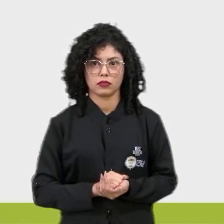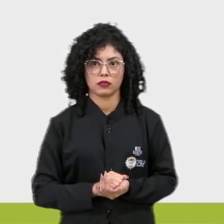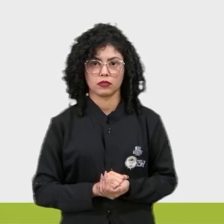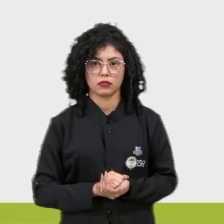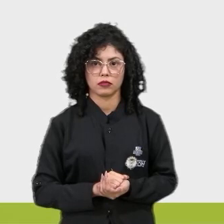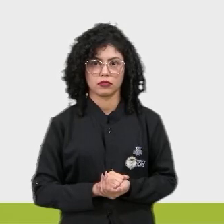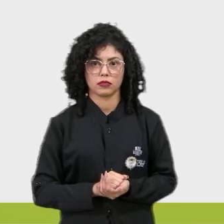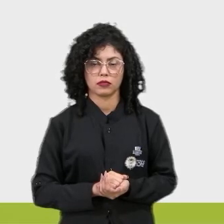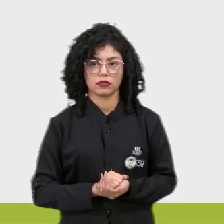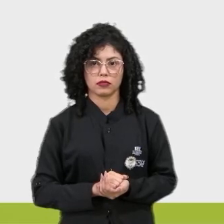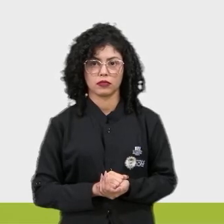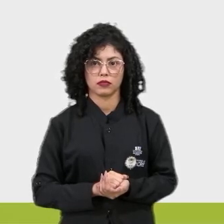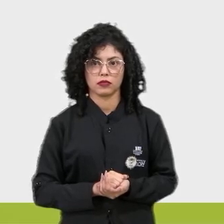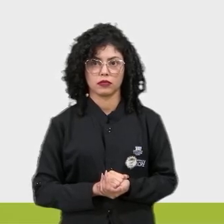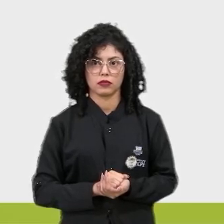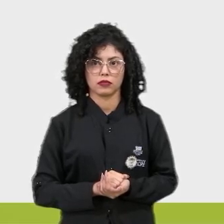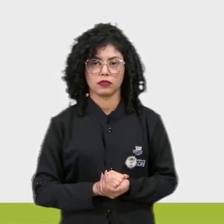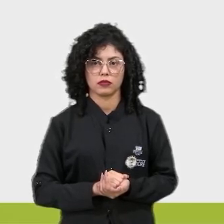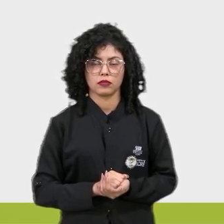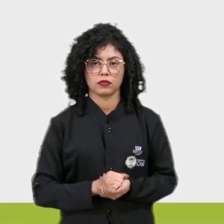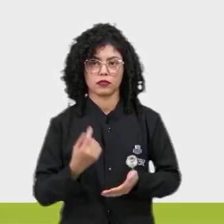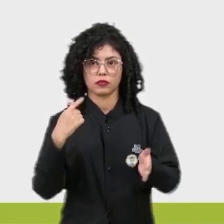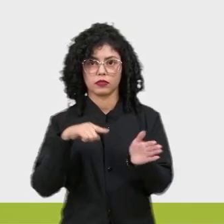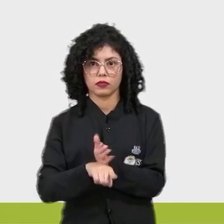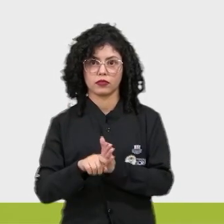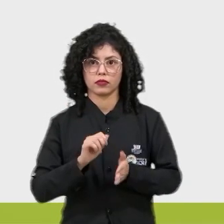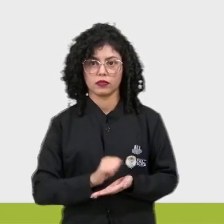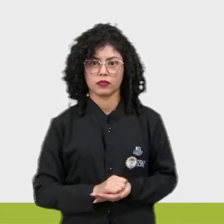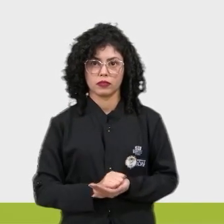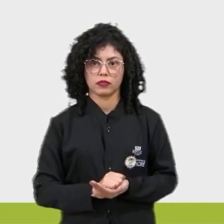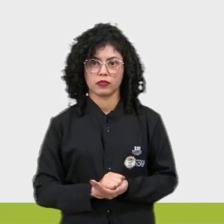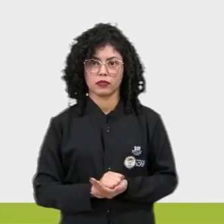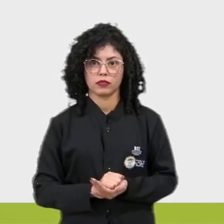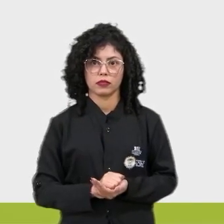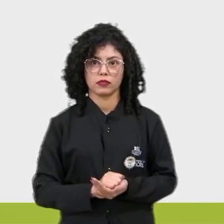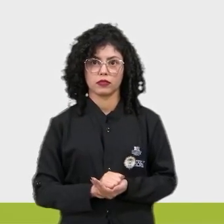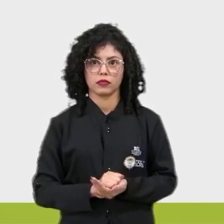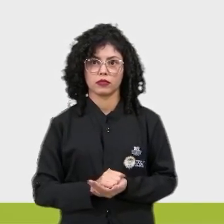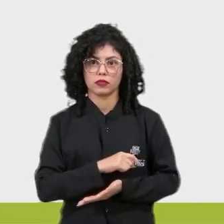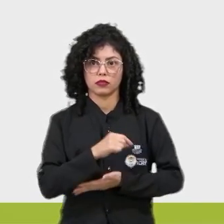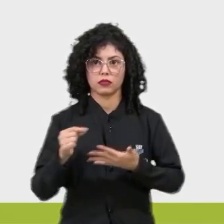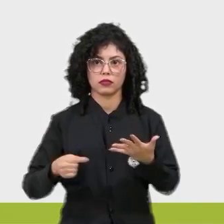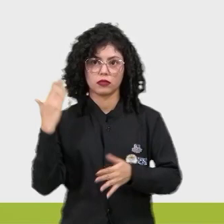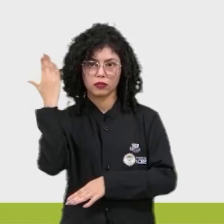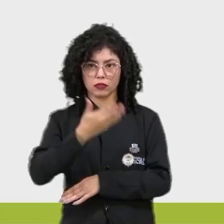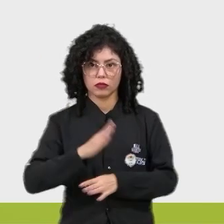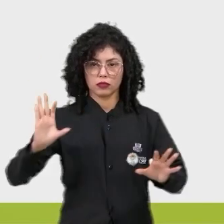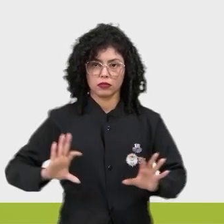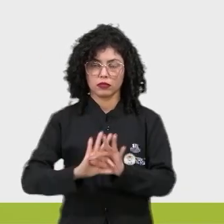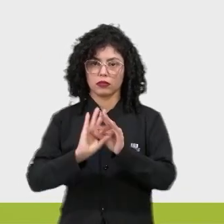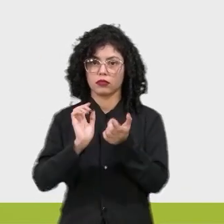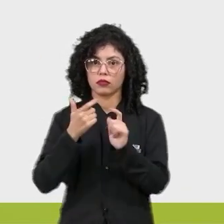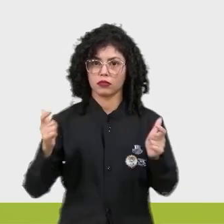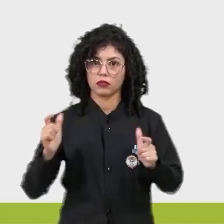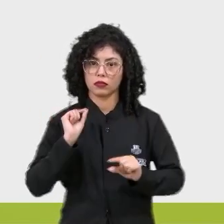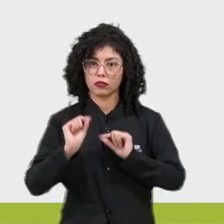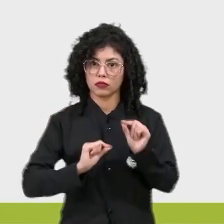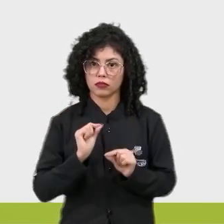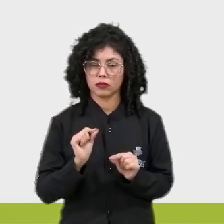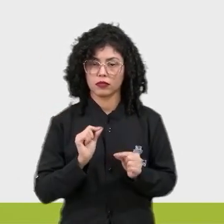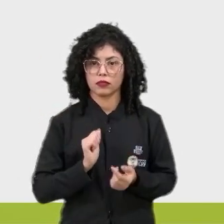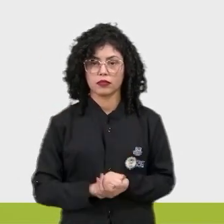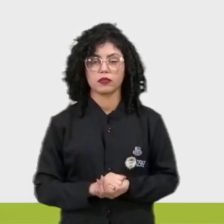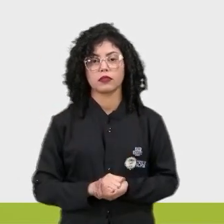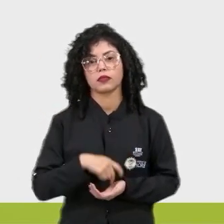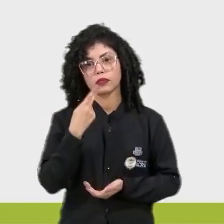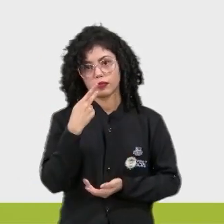Antes dela, né? A questão aqui. Esse tipo de doping está diretamente relacionado ao aumento da... Eu